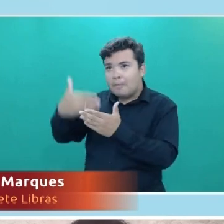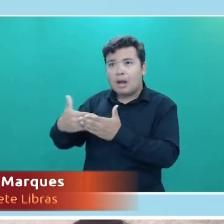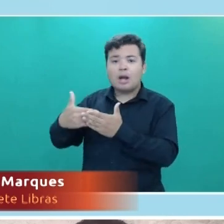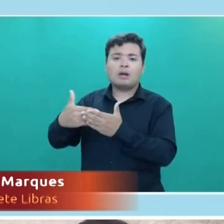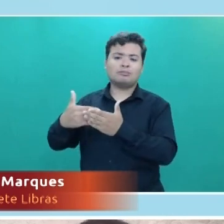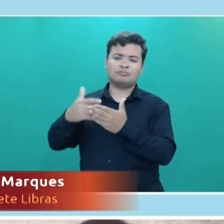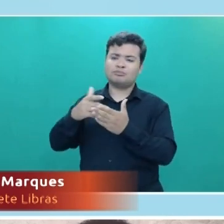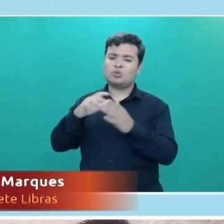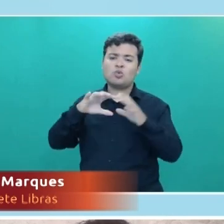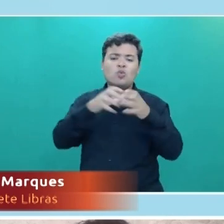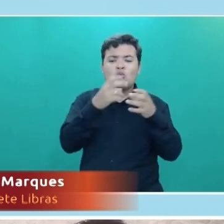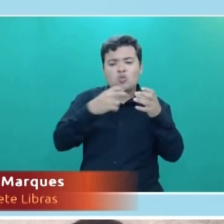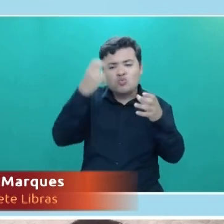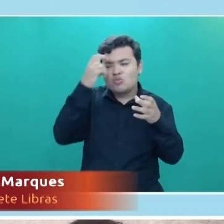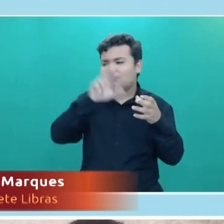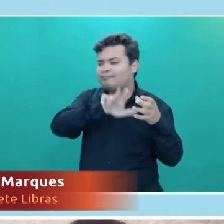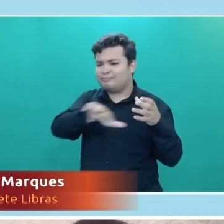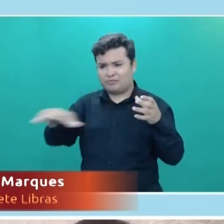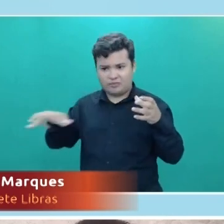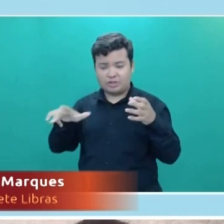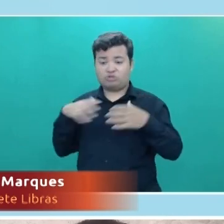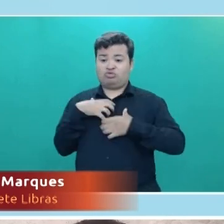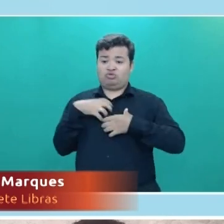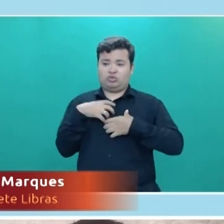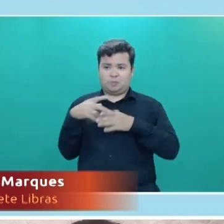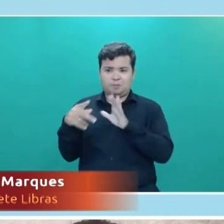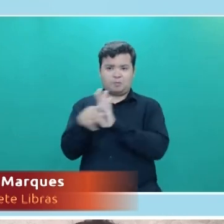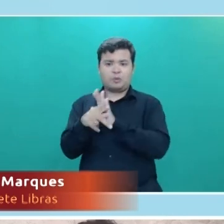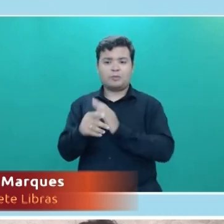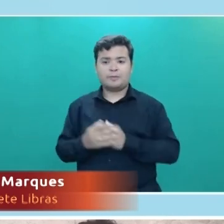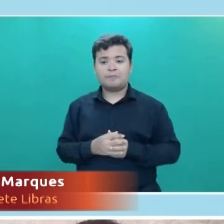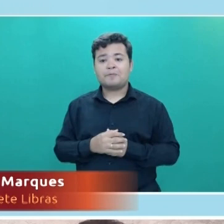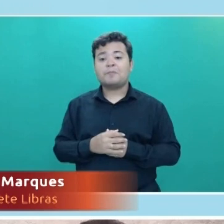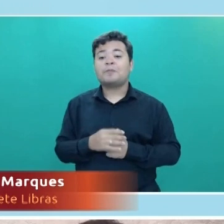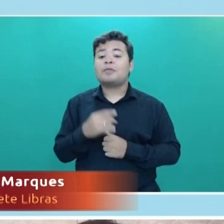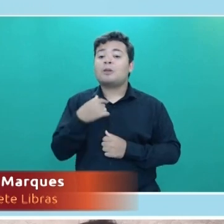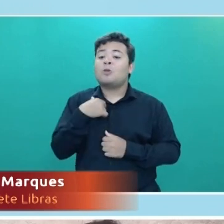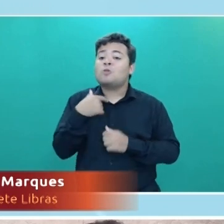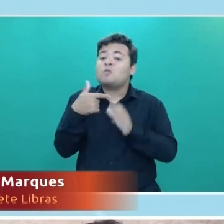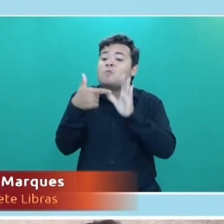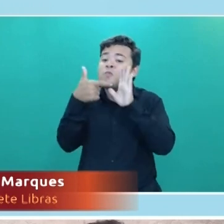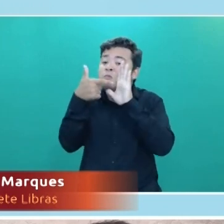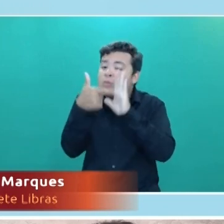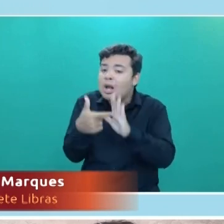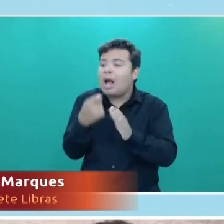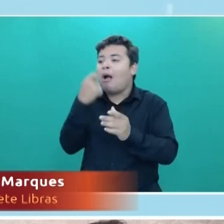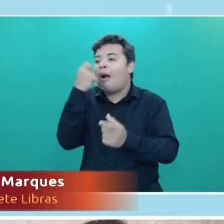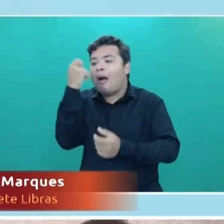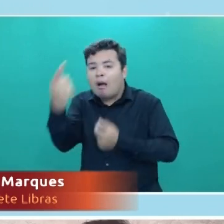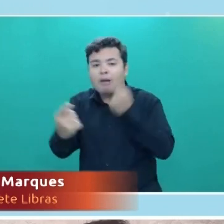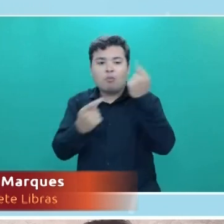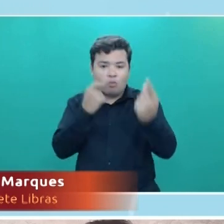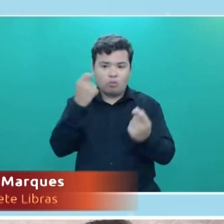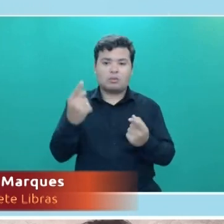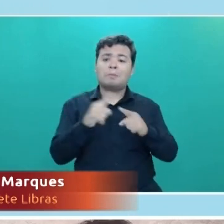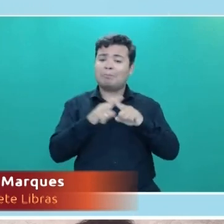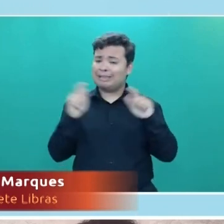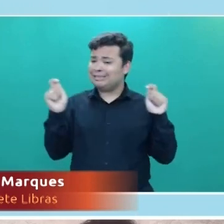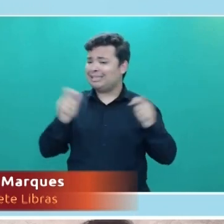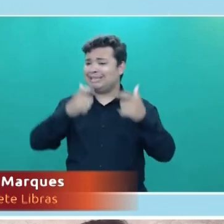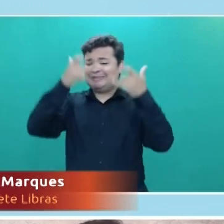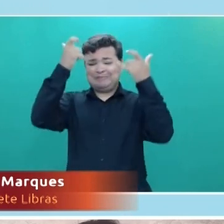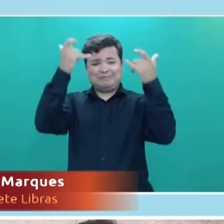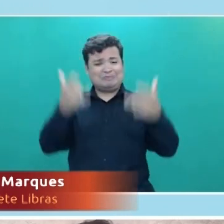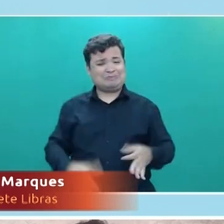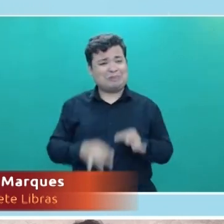cultura. No nosso caso, né, e aqui eu estou só apontando algumas pistas, porque a gente poderia ficar horas aqui falando a